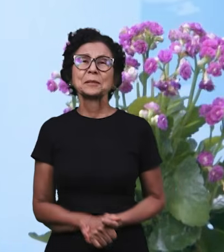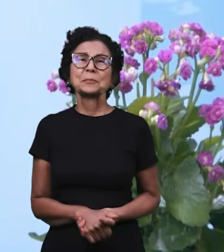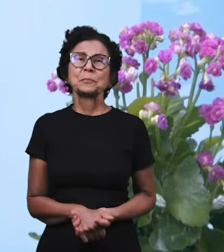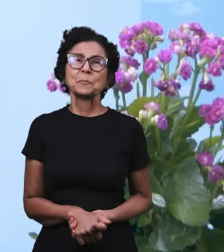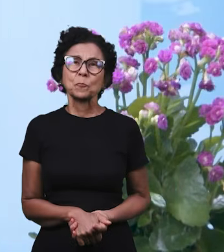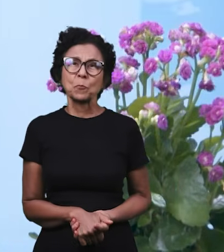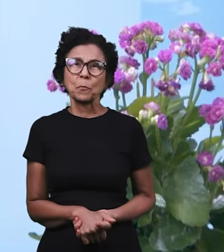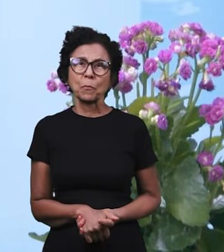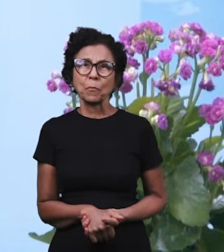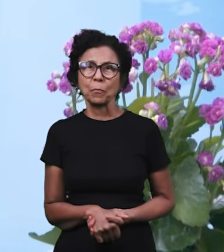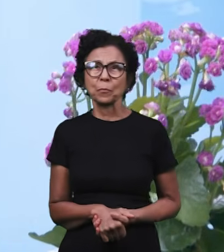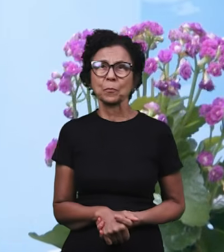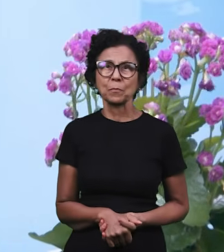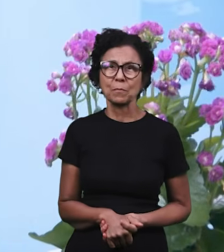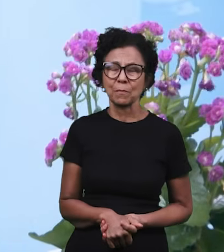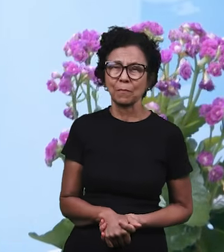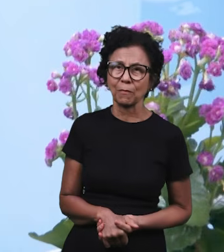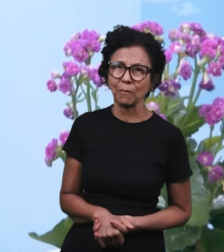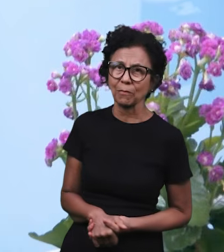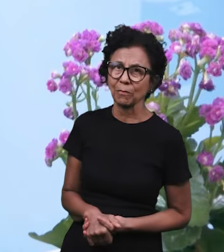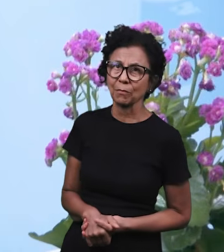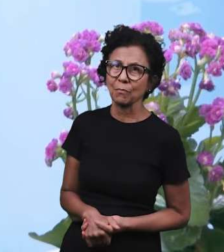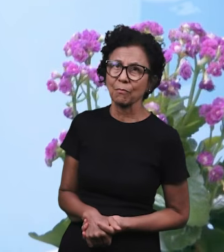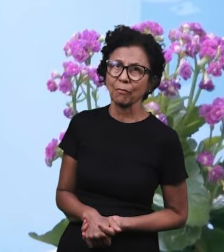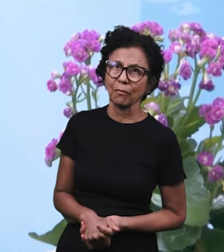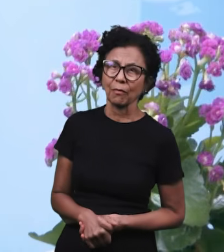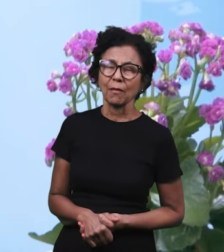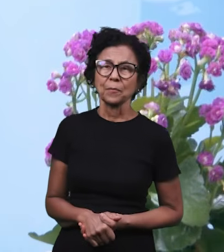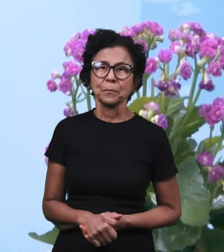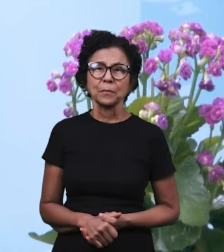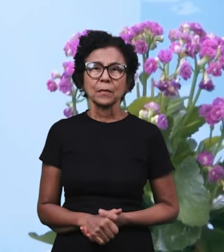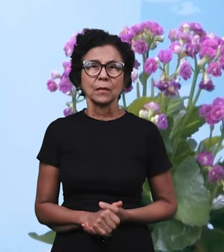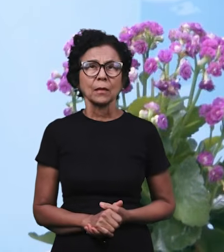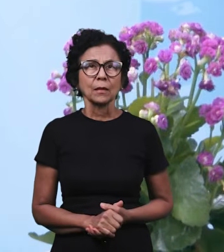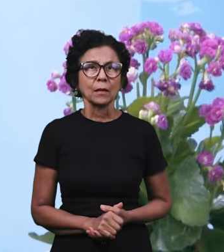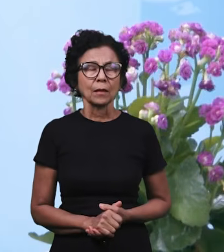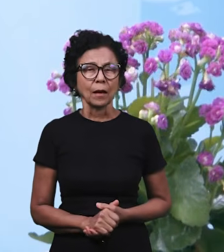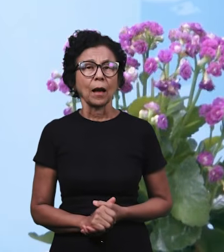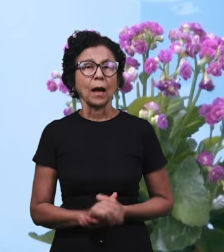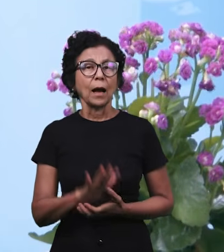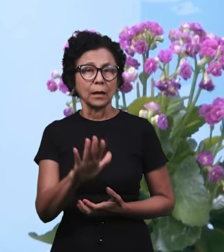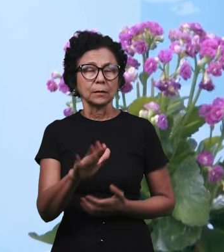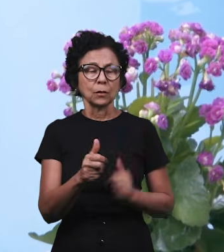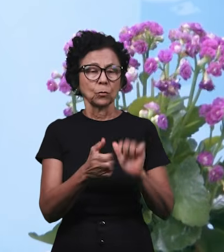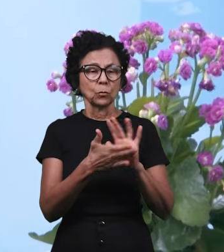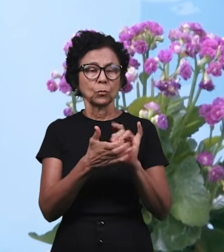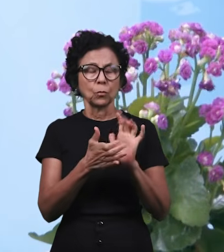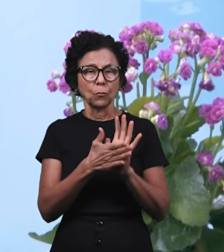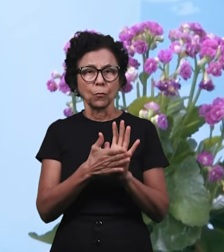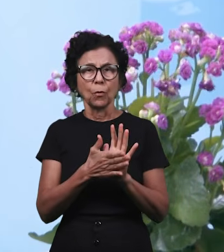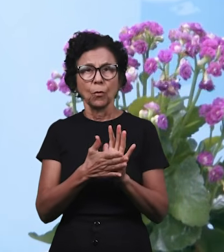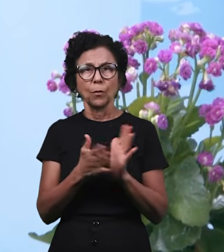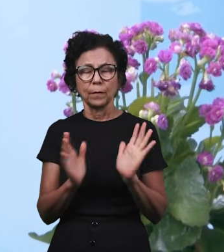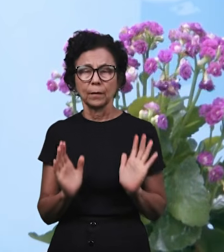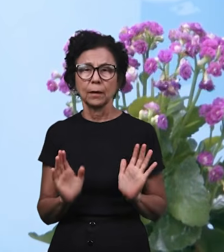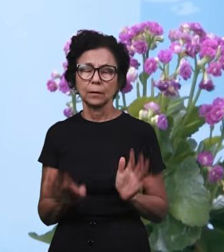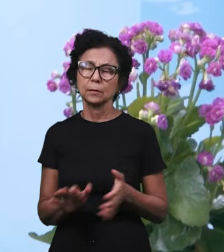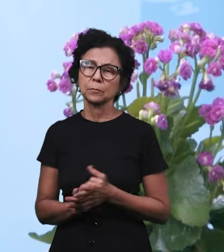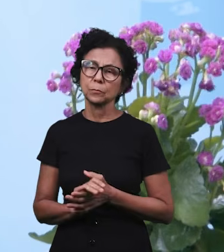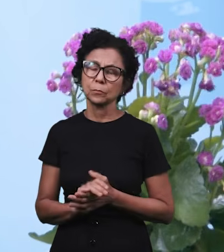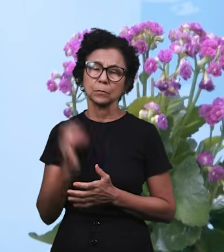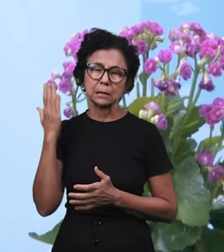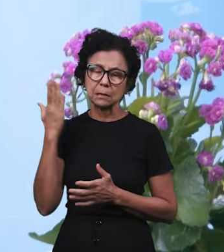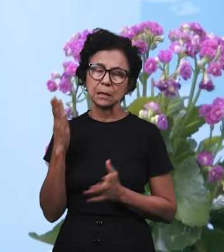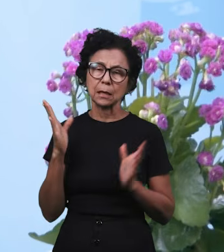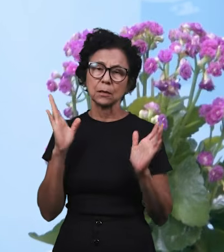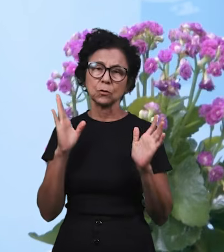Mas você quer que o surdo entenda o literal que é fonte aberta? Terminou o louvor? Em oração, chama, fala assim, vamos explicar o que é fonte aberta,